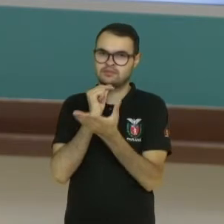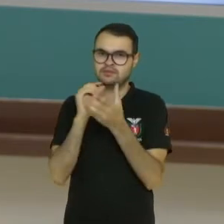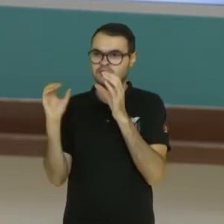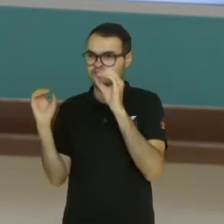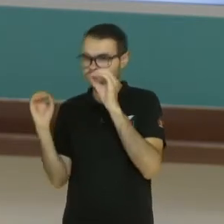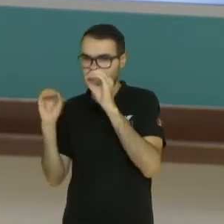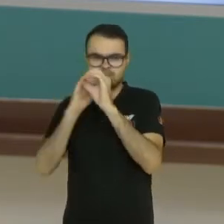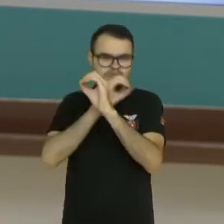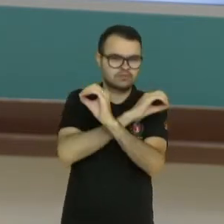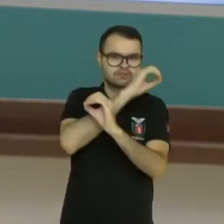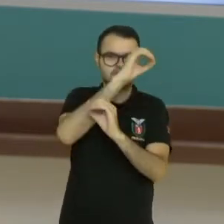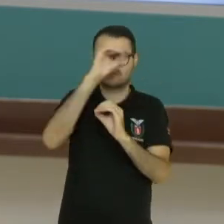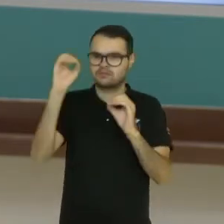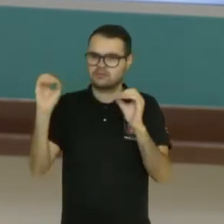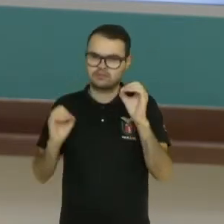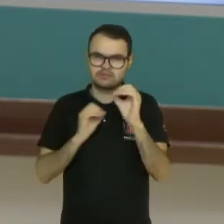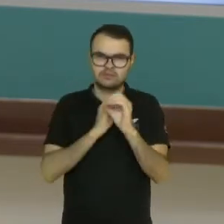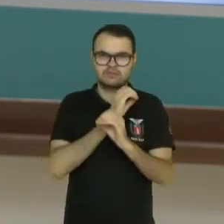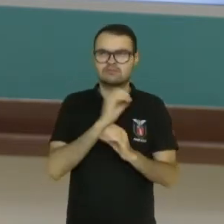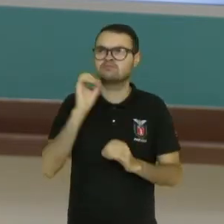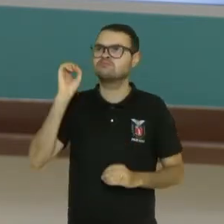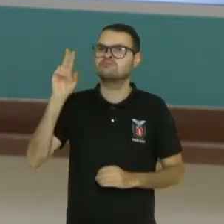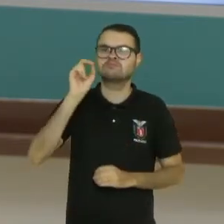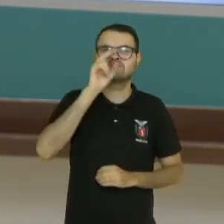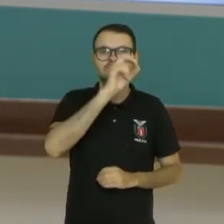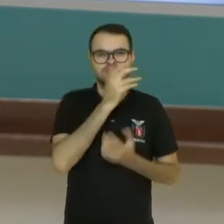na natureza são diversas substâncias.